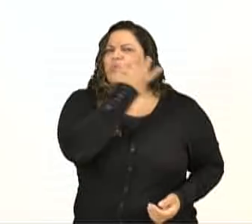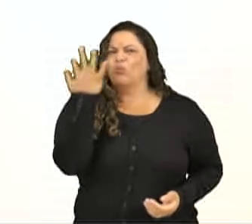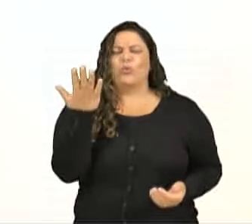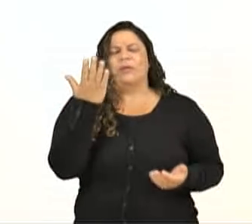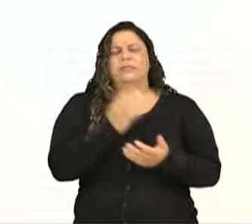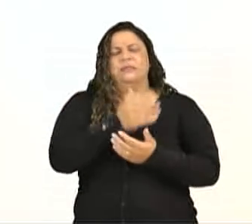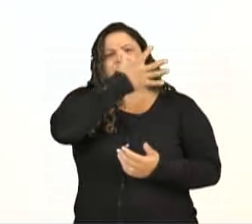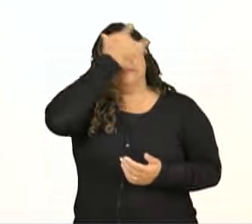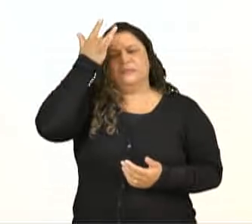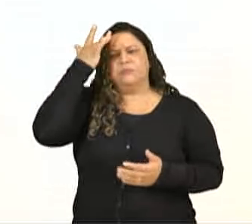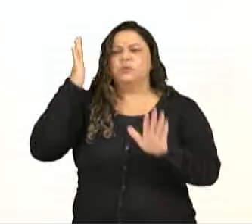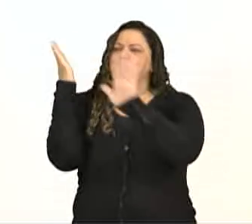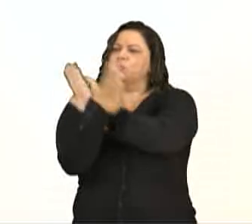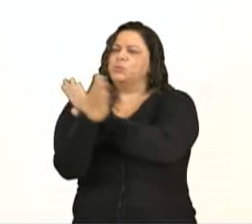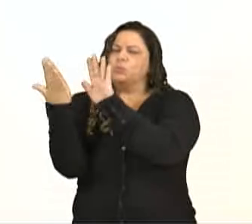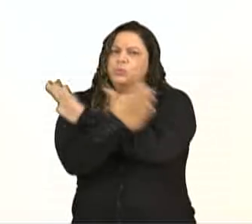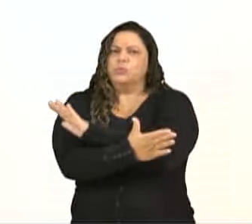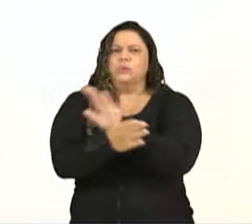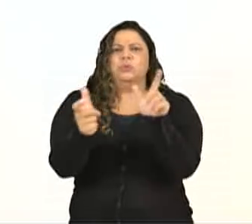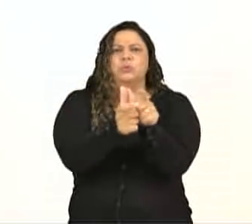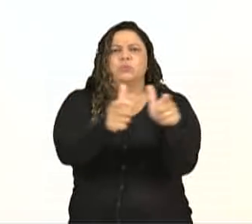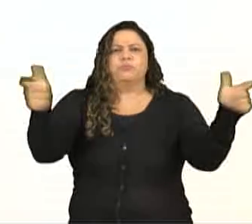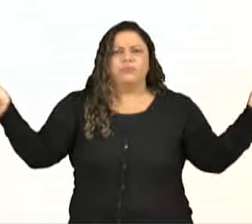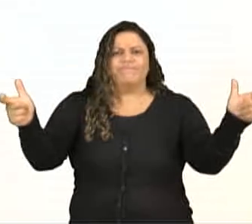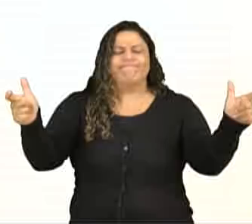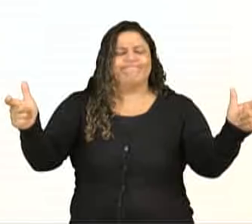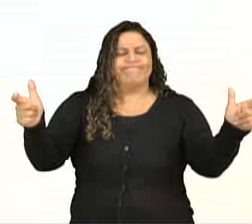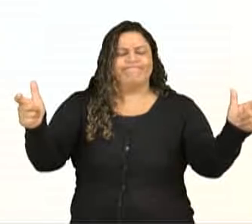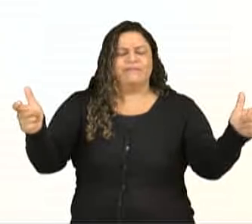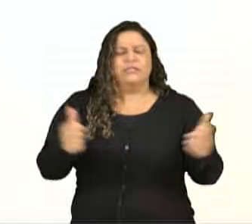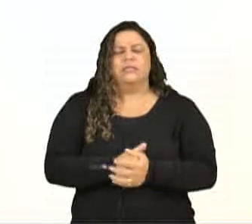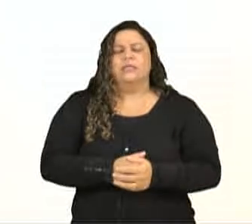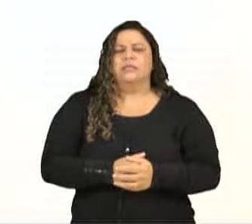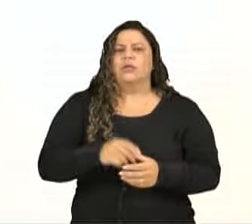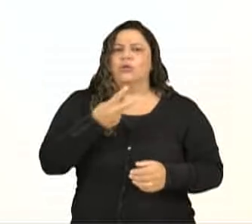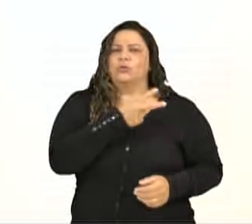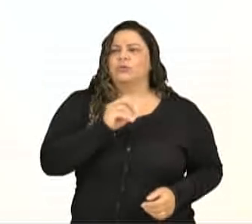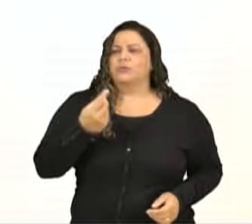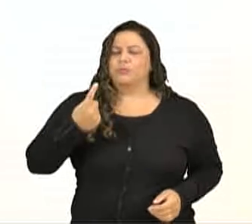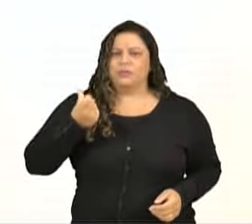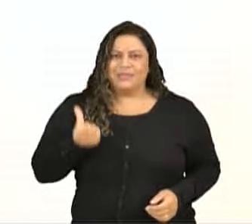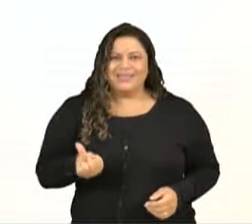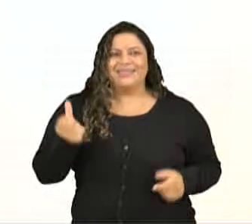e deslocados cresce em 2016 e